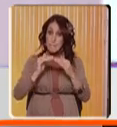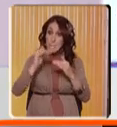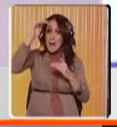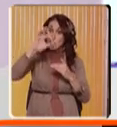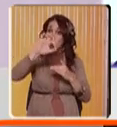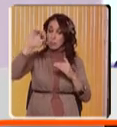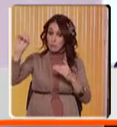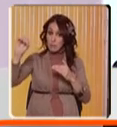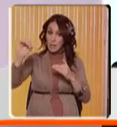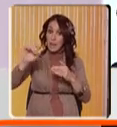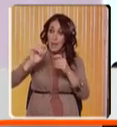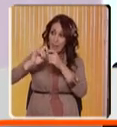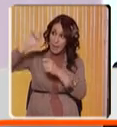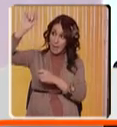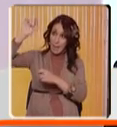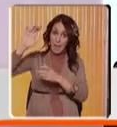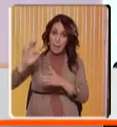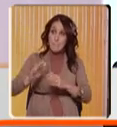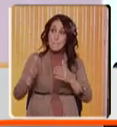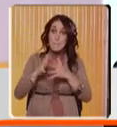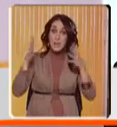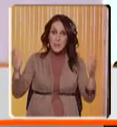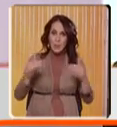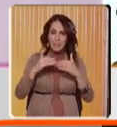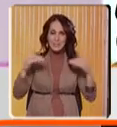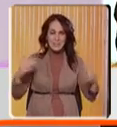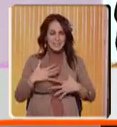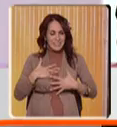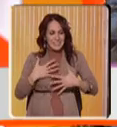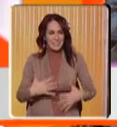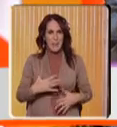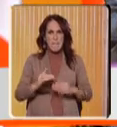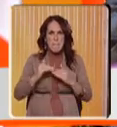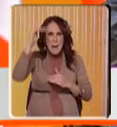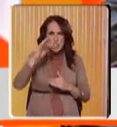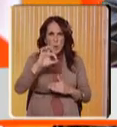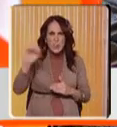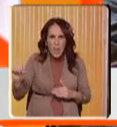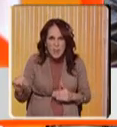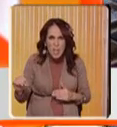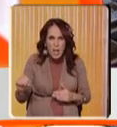de 80 foram aquelas que apresentaram maiores níveis de satisfação sexual. Com mais de 80?